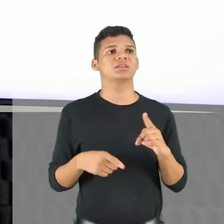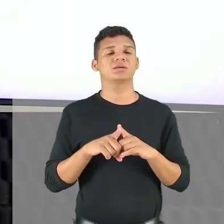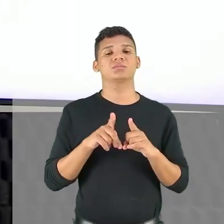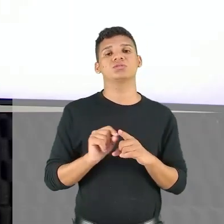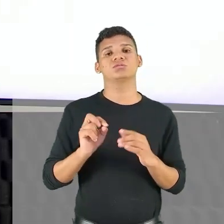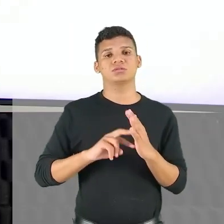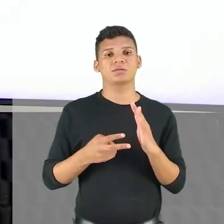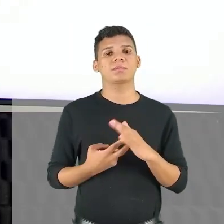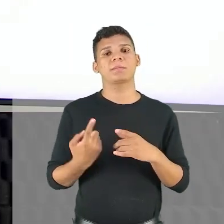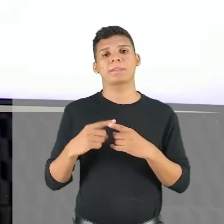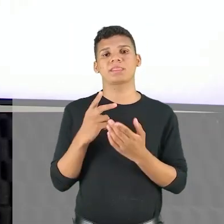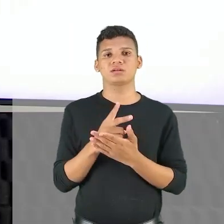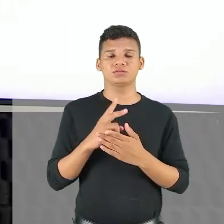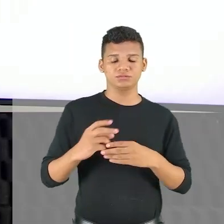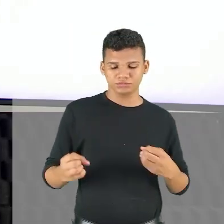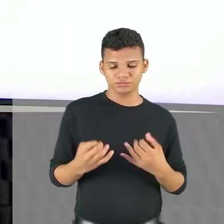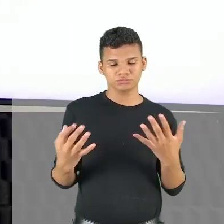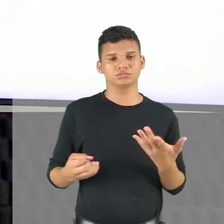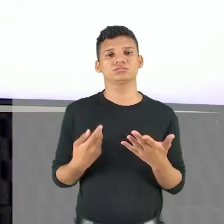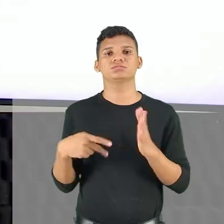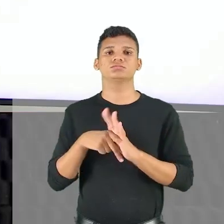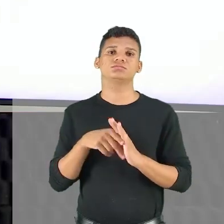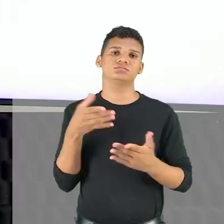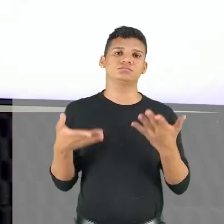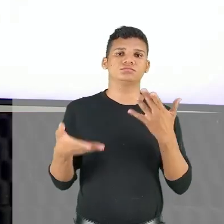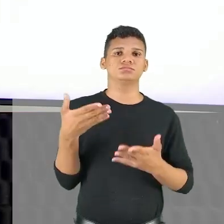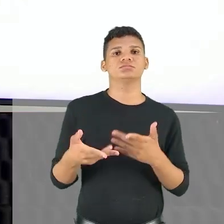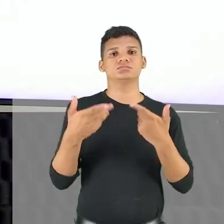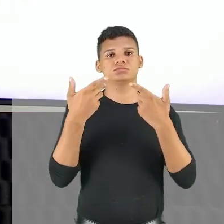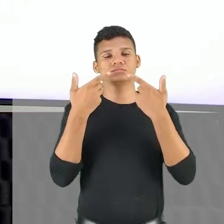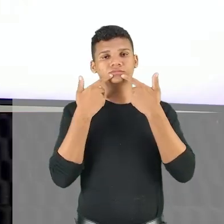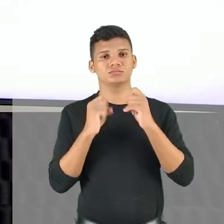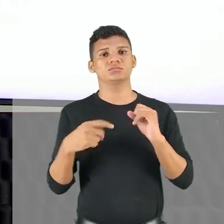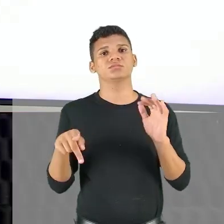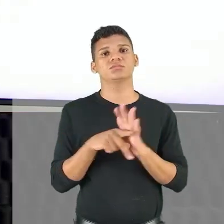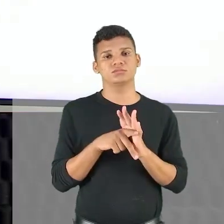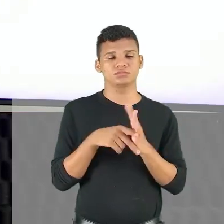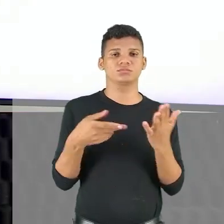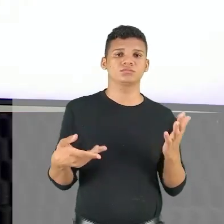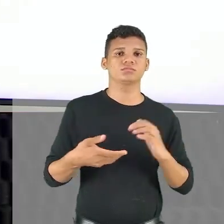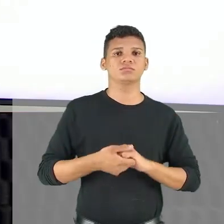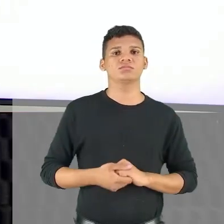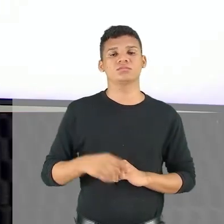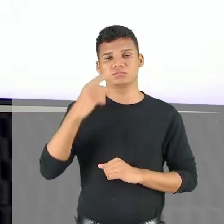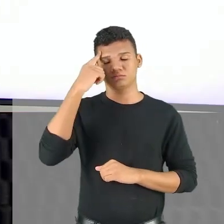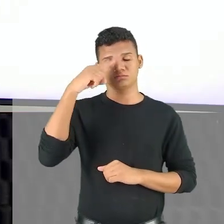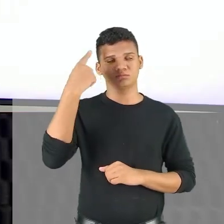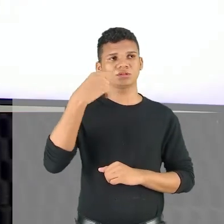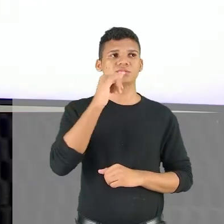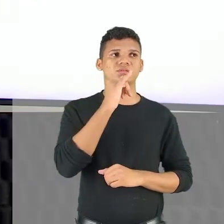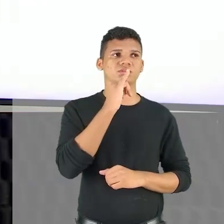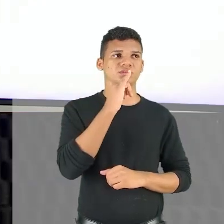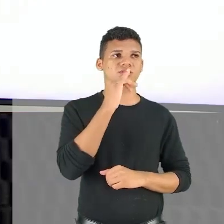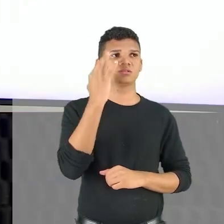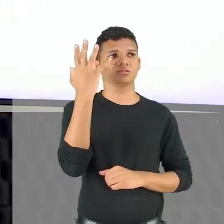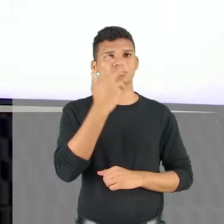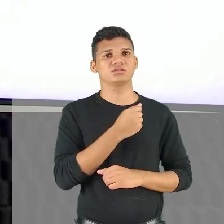como, para expressar comparação na língua espanhola. Eu sou tan bello como algumas